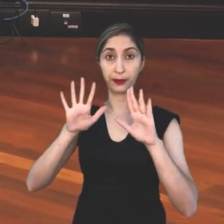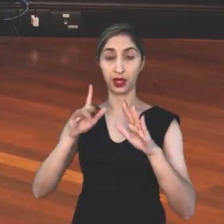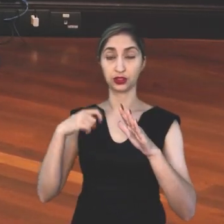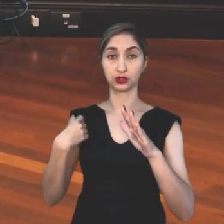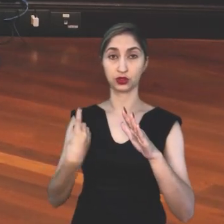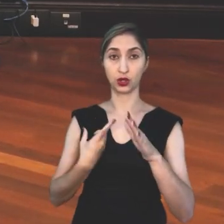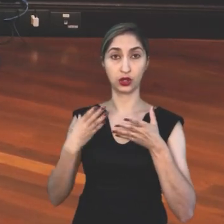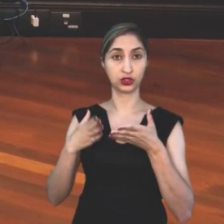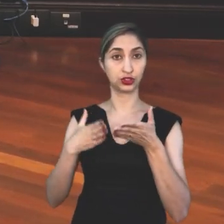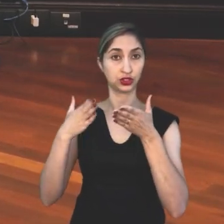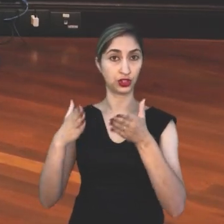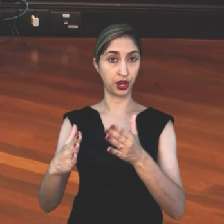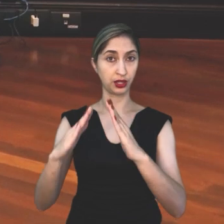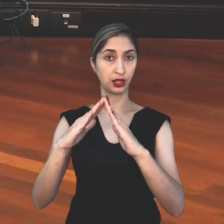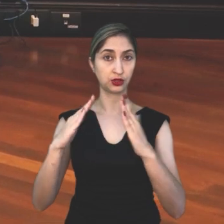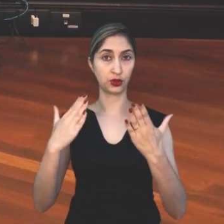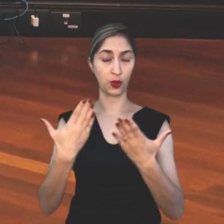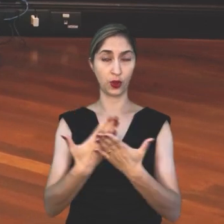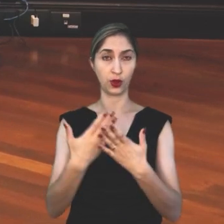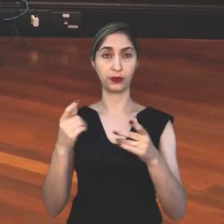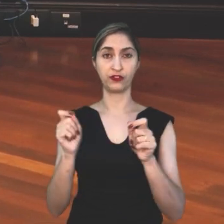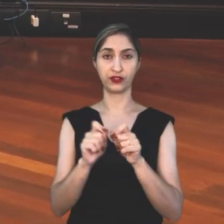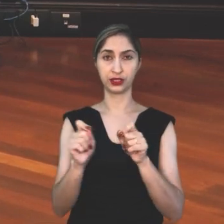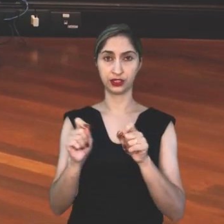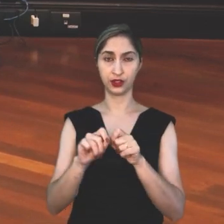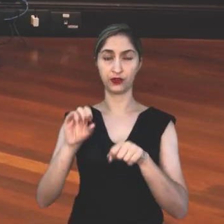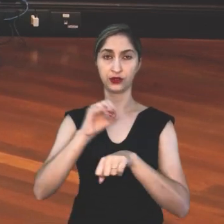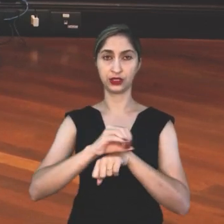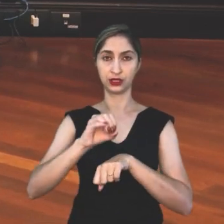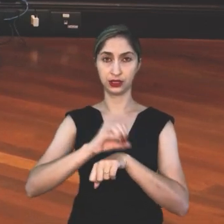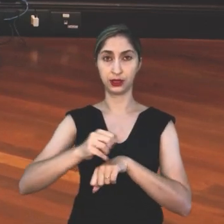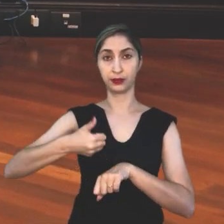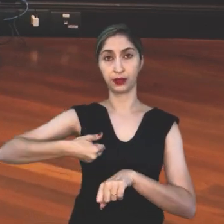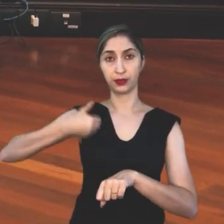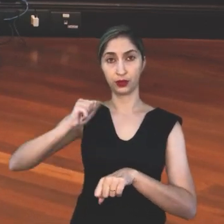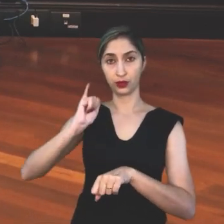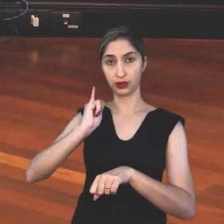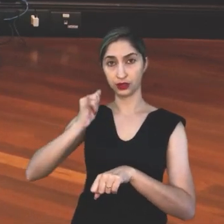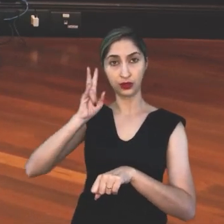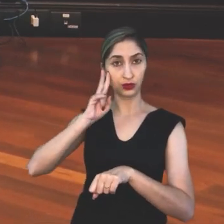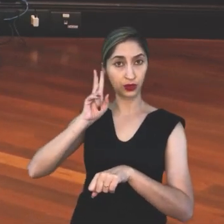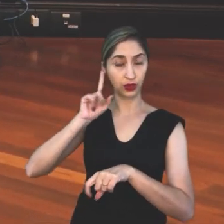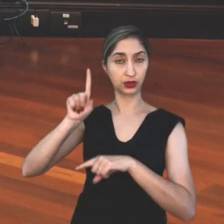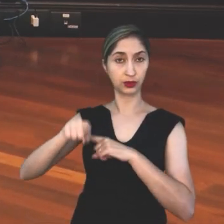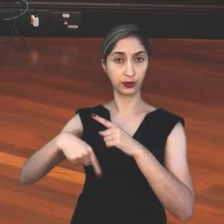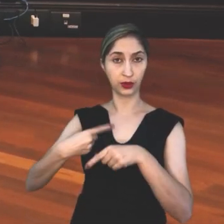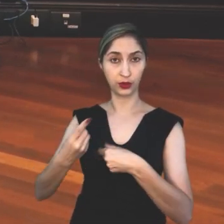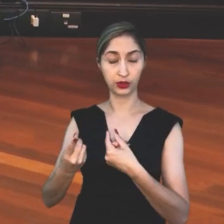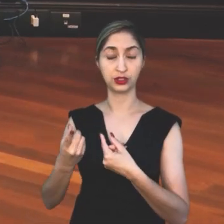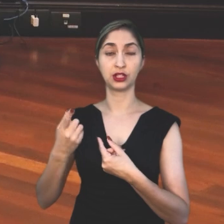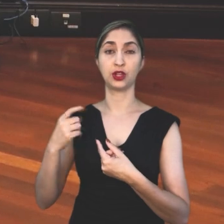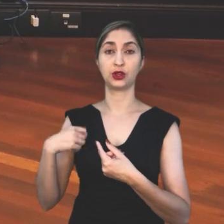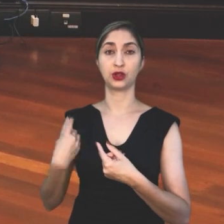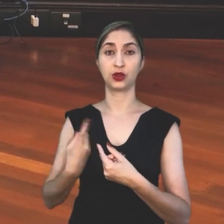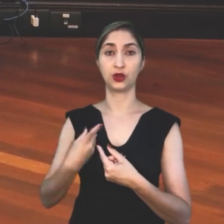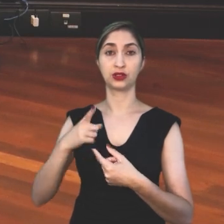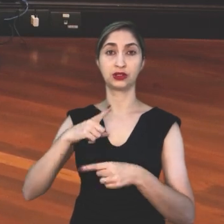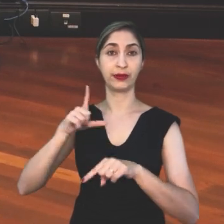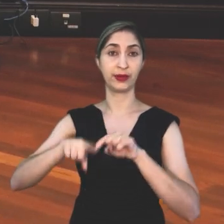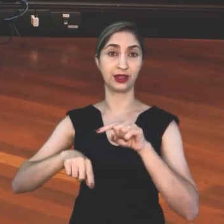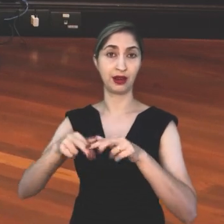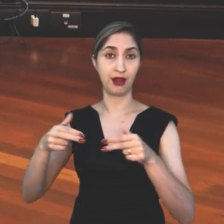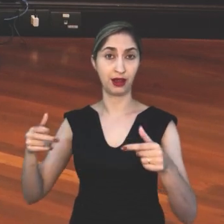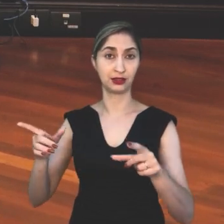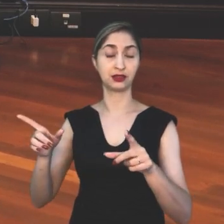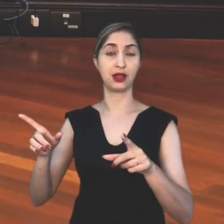dessas 100 crianças, mas quando a gente chega na escola, né, para fazer as oficinas, que são feitas também após a contação de histórias, a gente leva também um